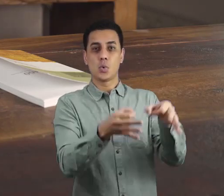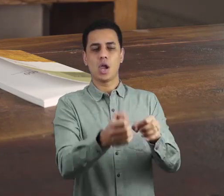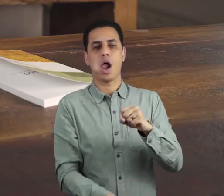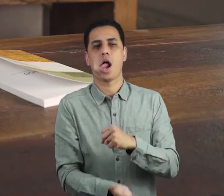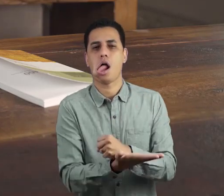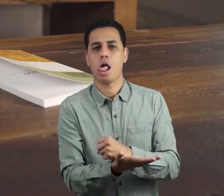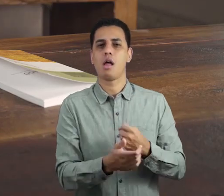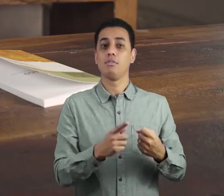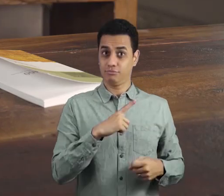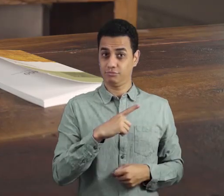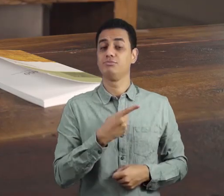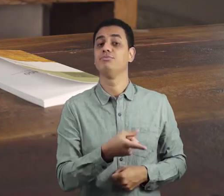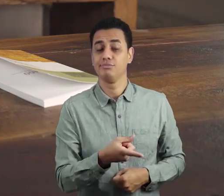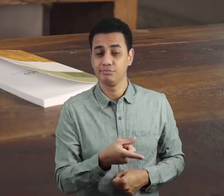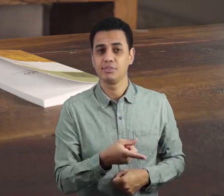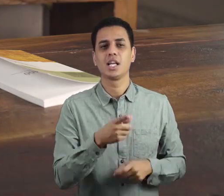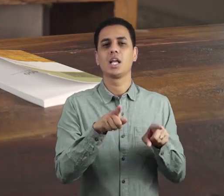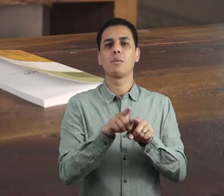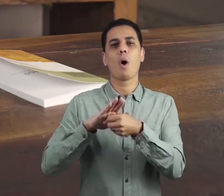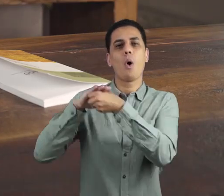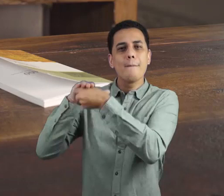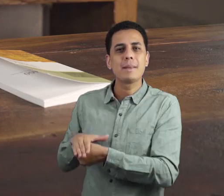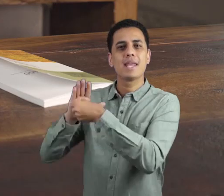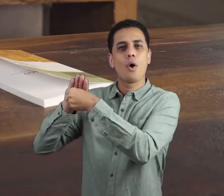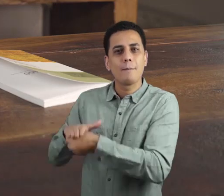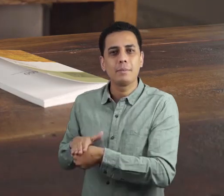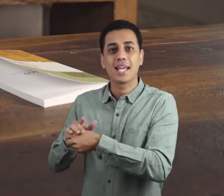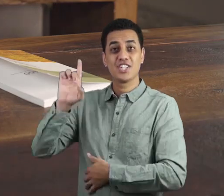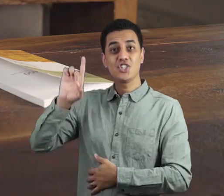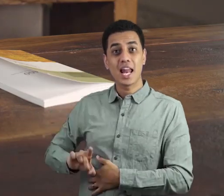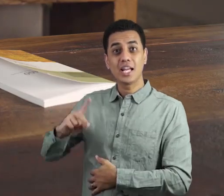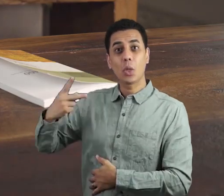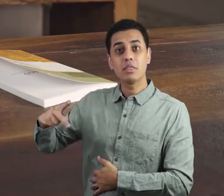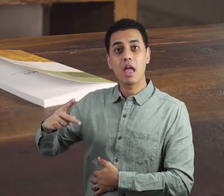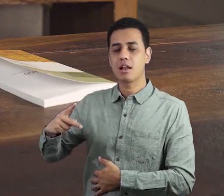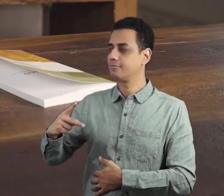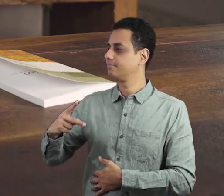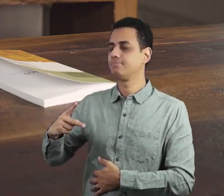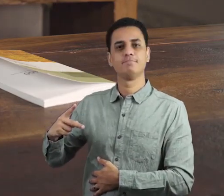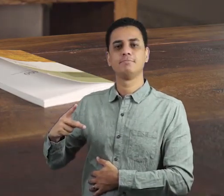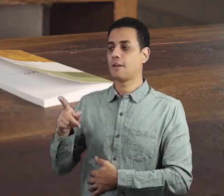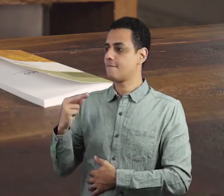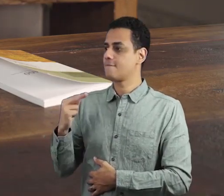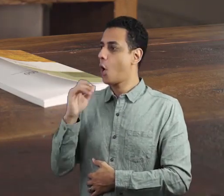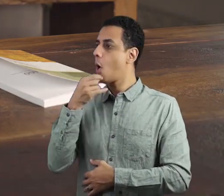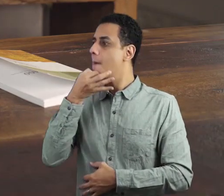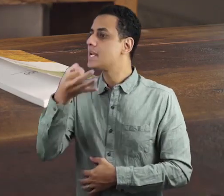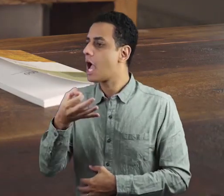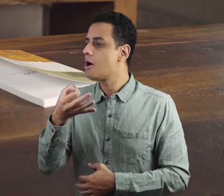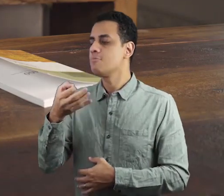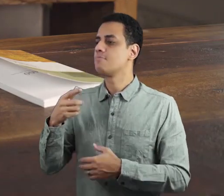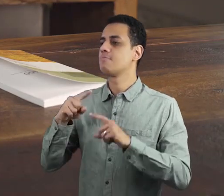causas, e os justos, que eram mais simples e pobres, estavam realmente vivendo uma grande crise. O que lhes restava